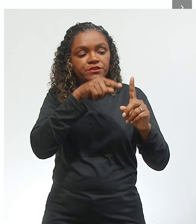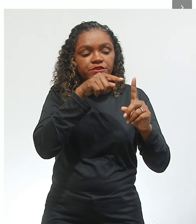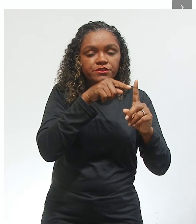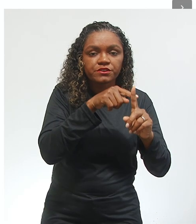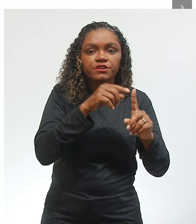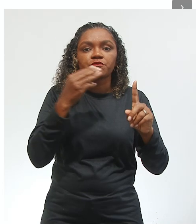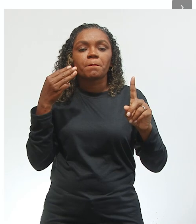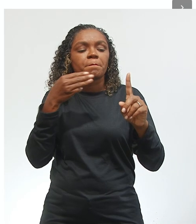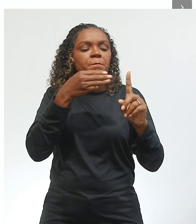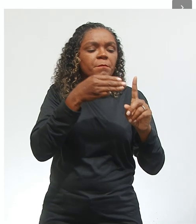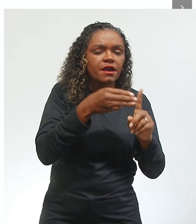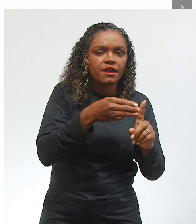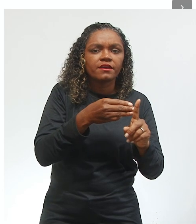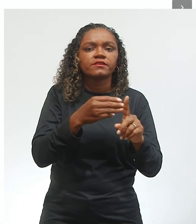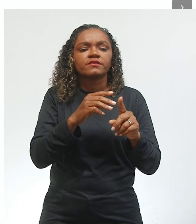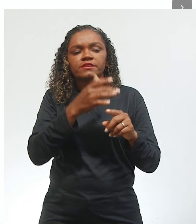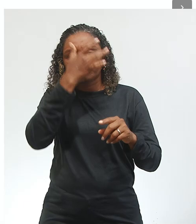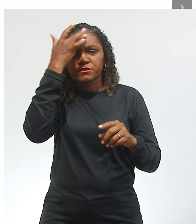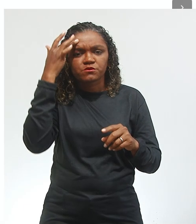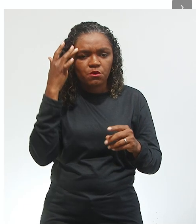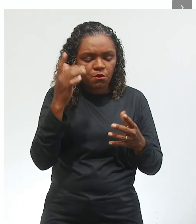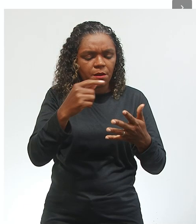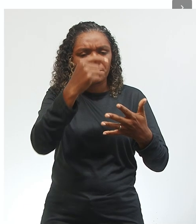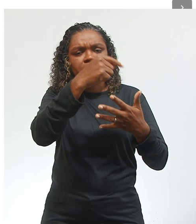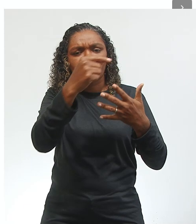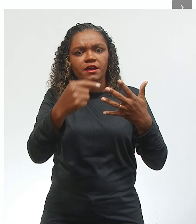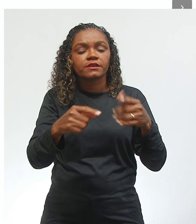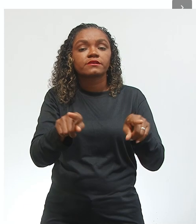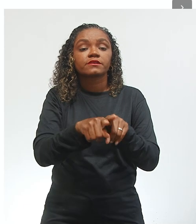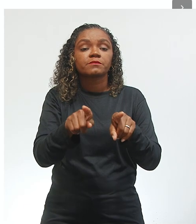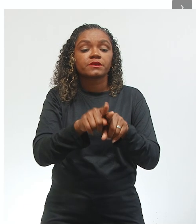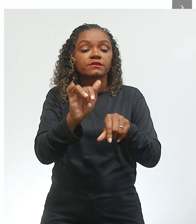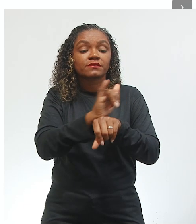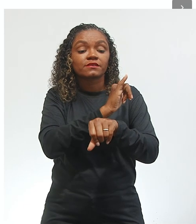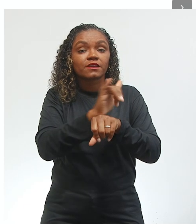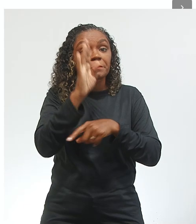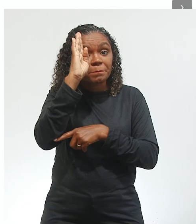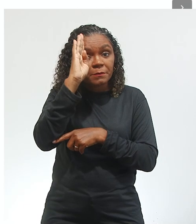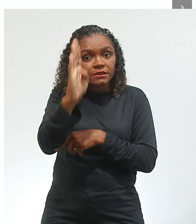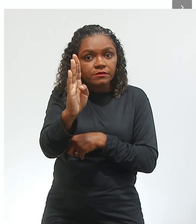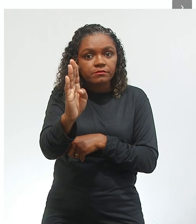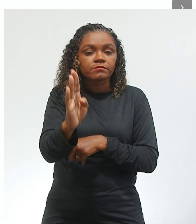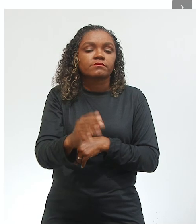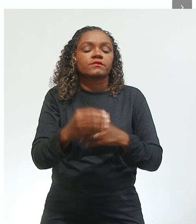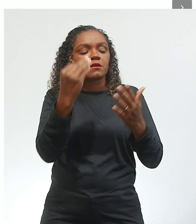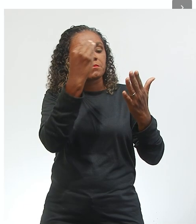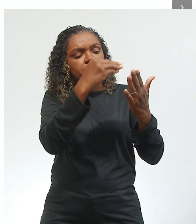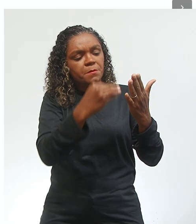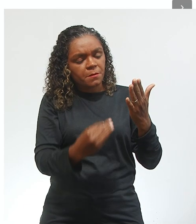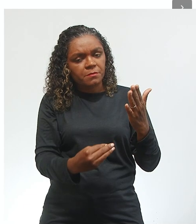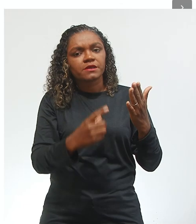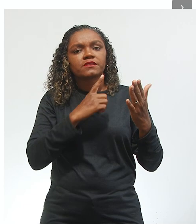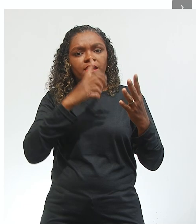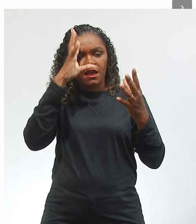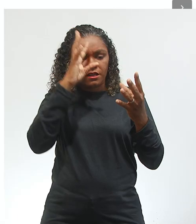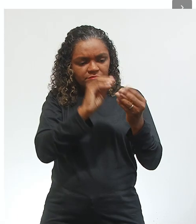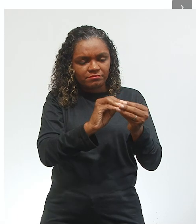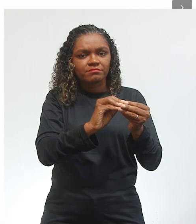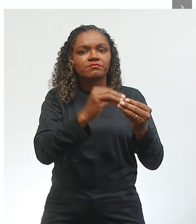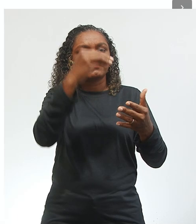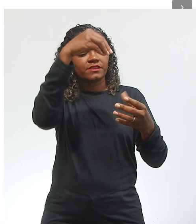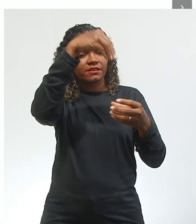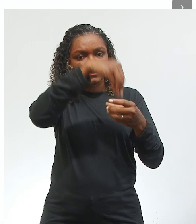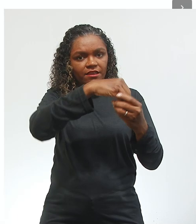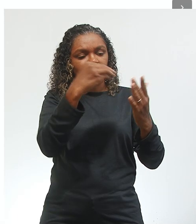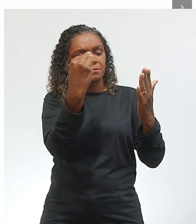os objetivos e metas, o público-alvo e as principais estratégias. Tá? Então, isso é o resumo que